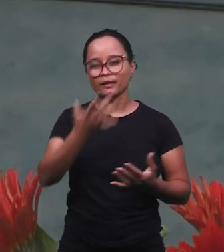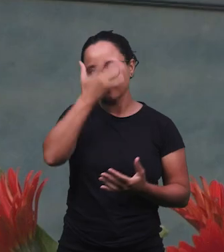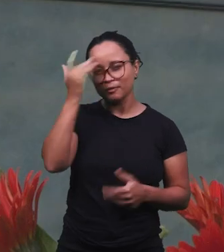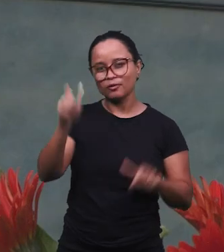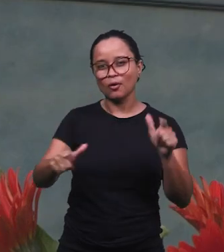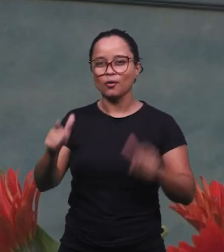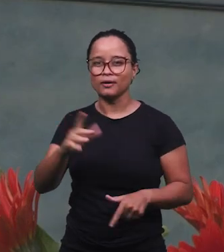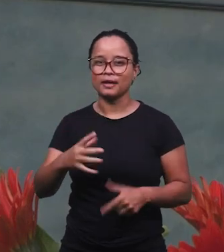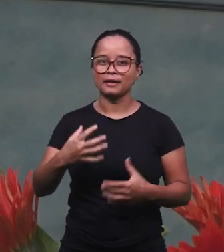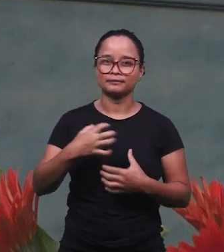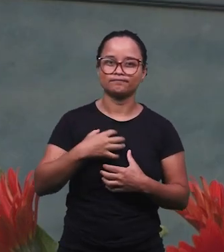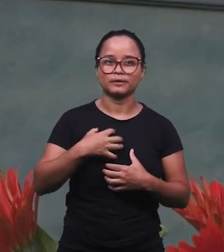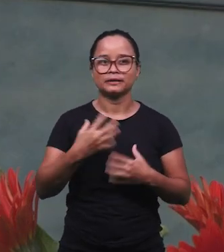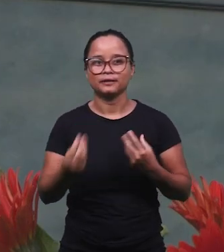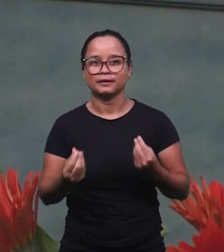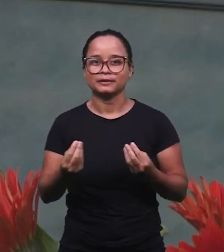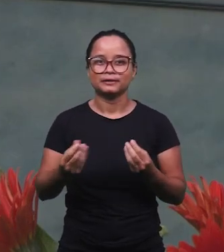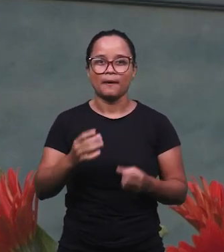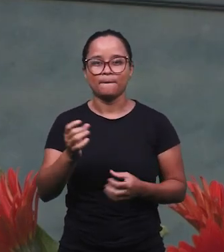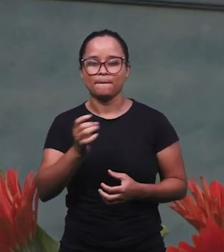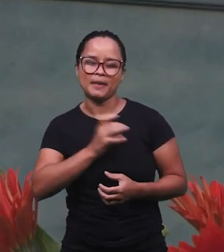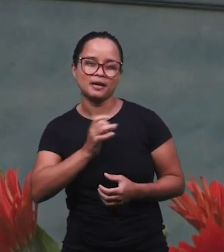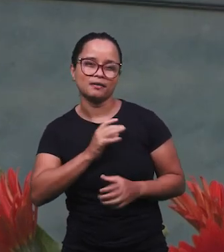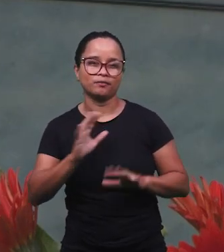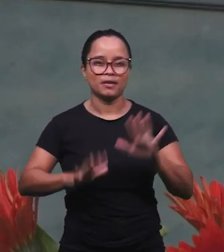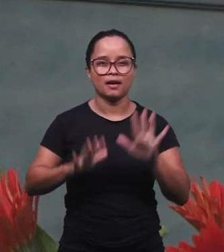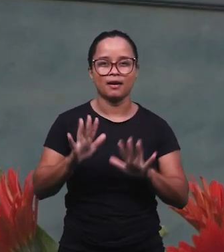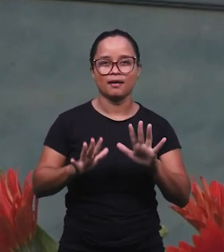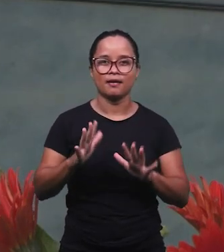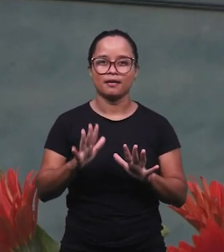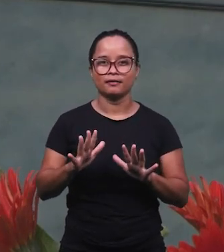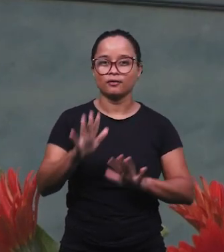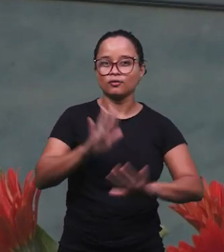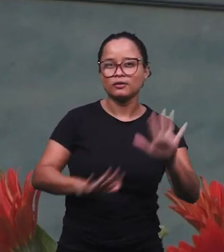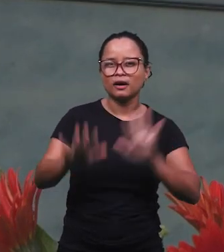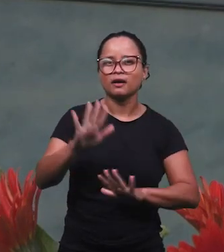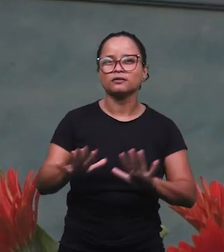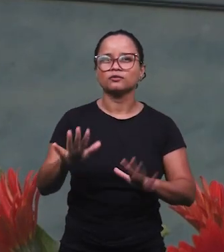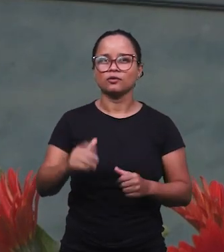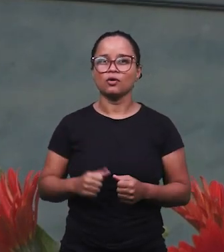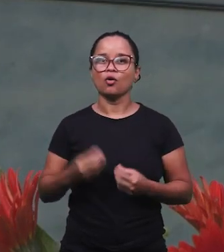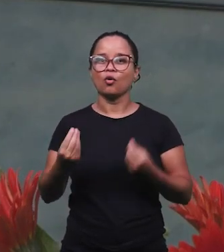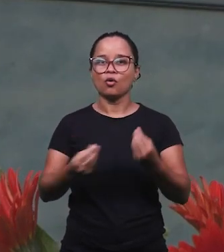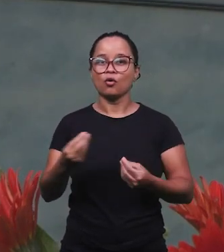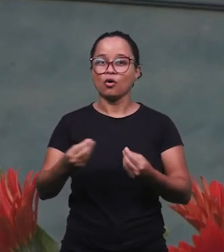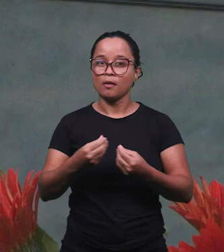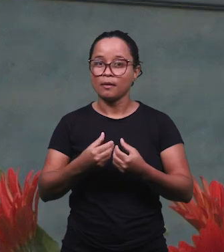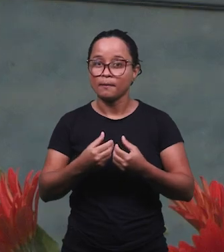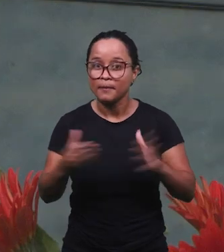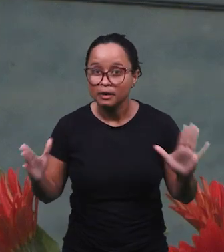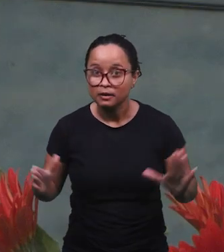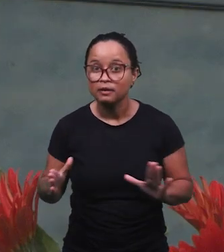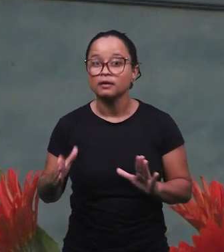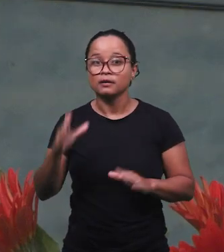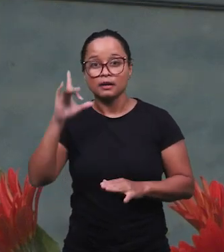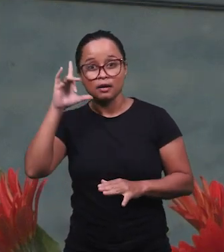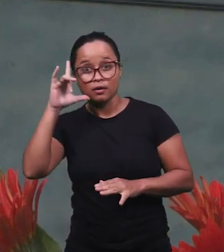pouco temerosas com relação a abrir um Instagram da igreja,